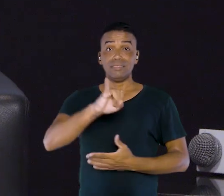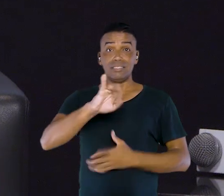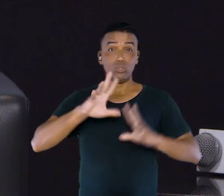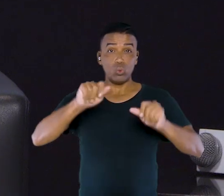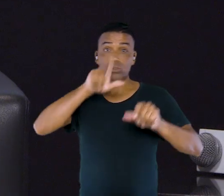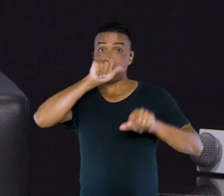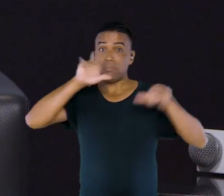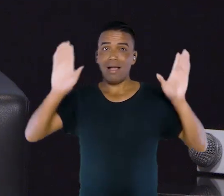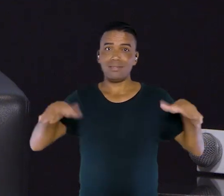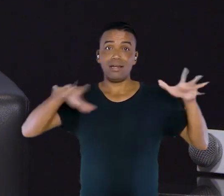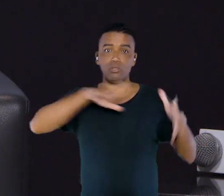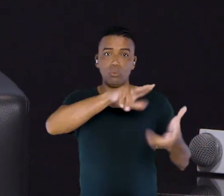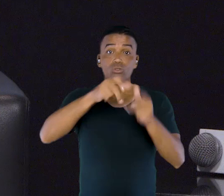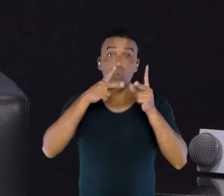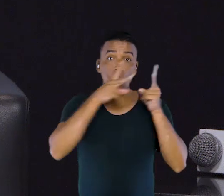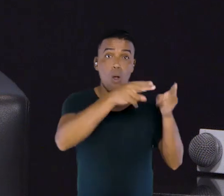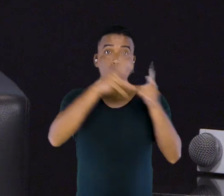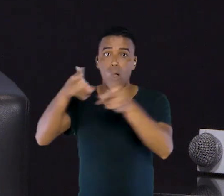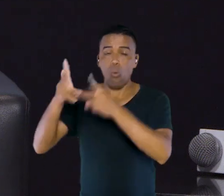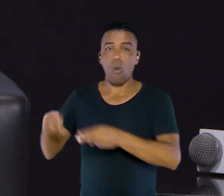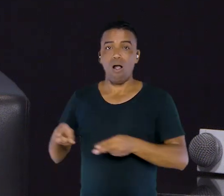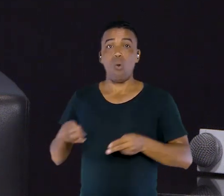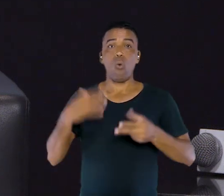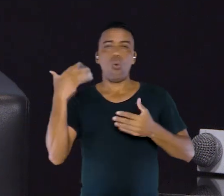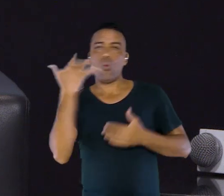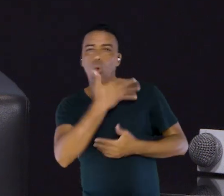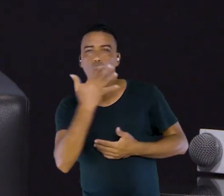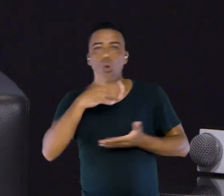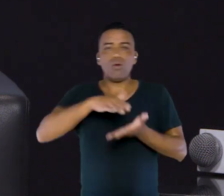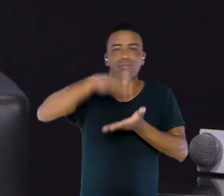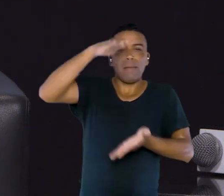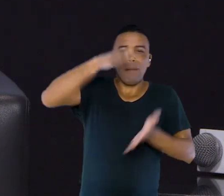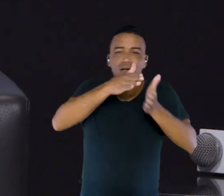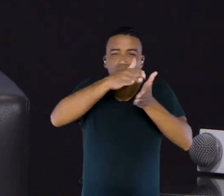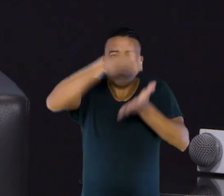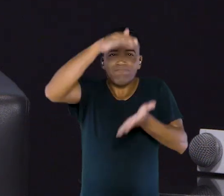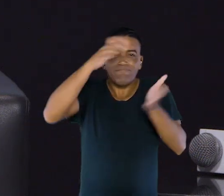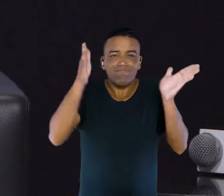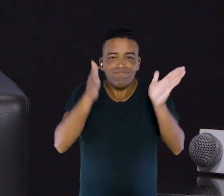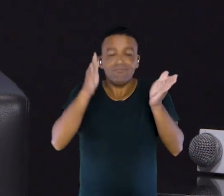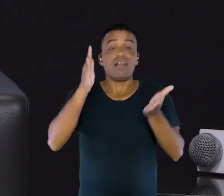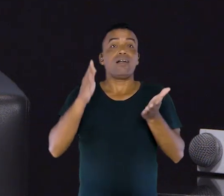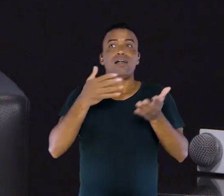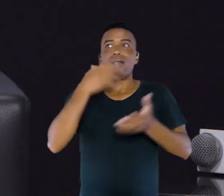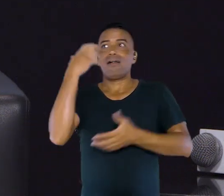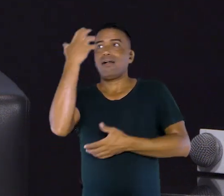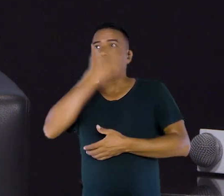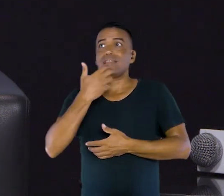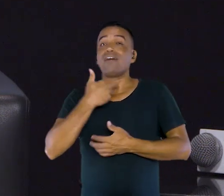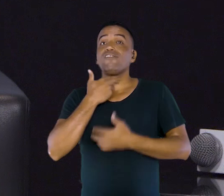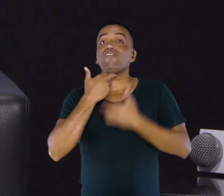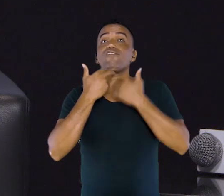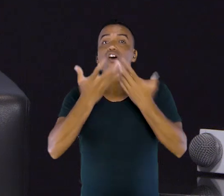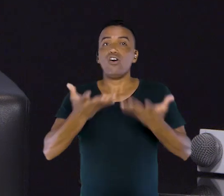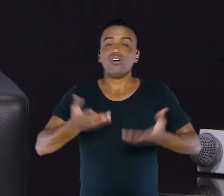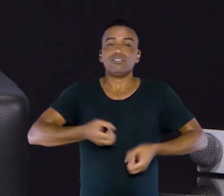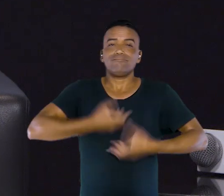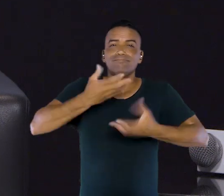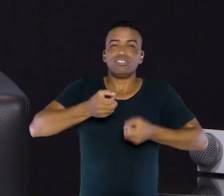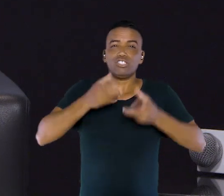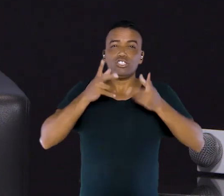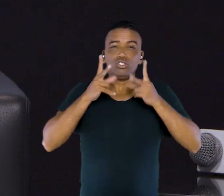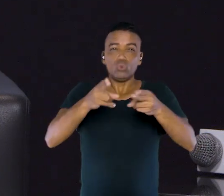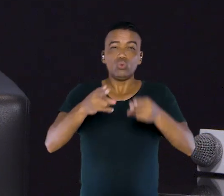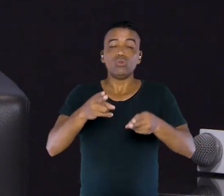se todos os pássaros do mundo fossem iguais, da mesma cor e do mesmo tamanho, se todos cantassem com a mesma voz e do